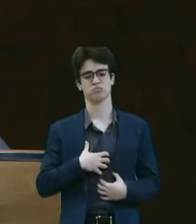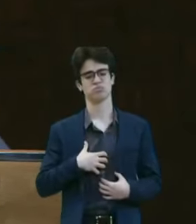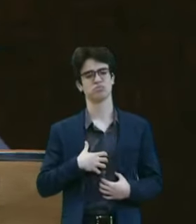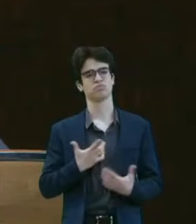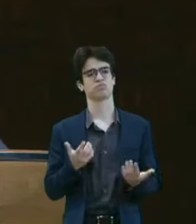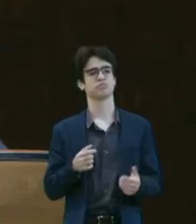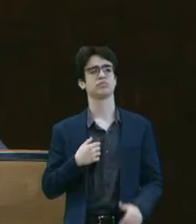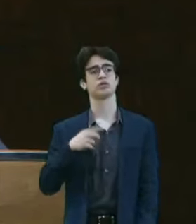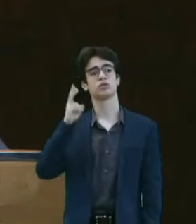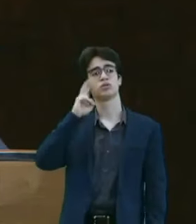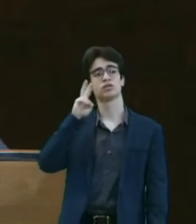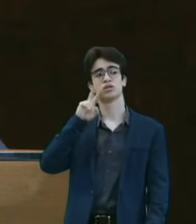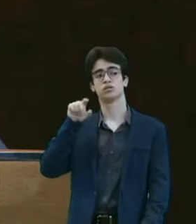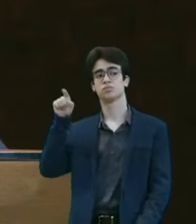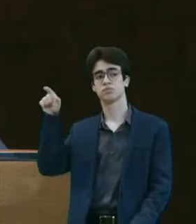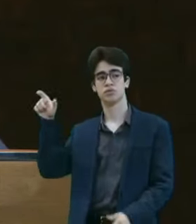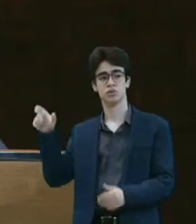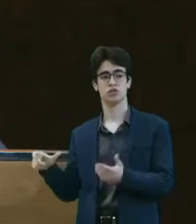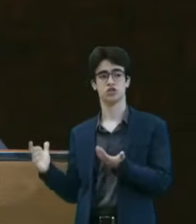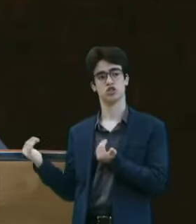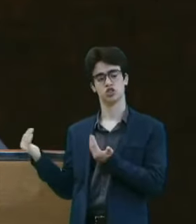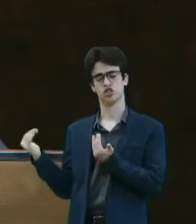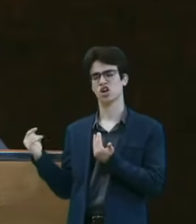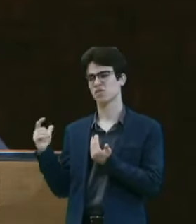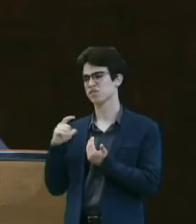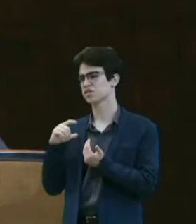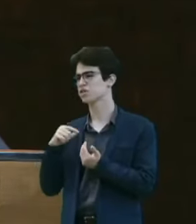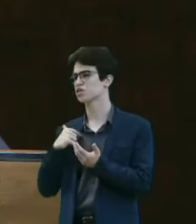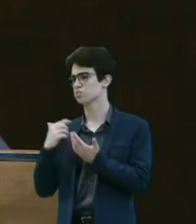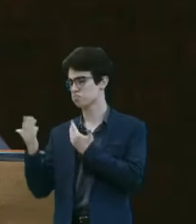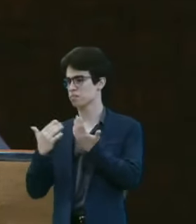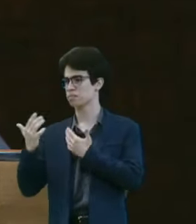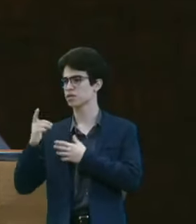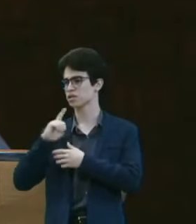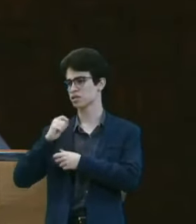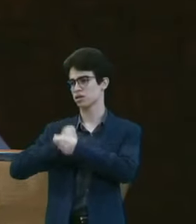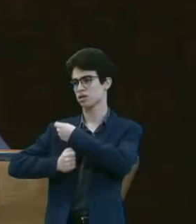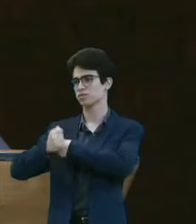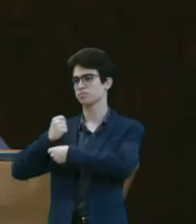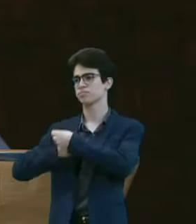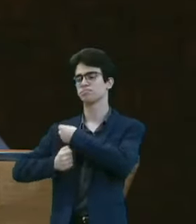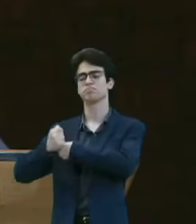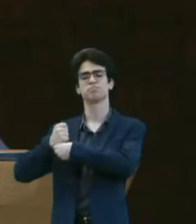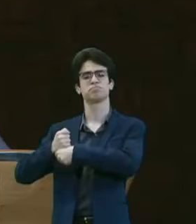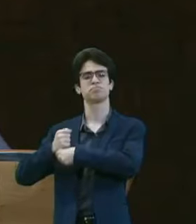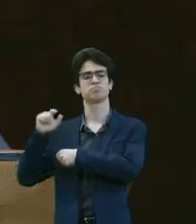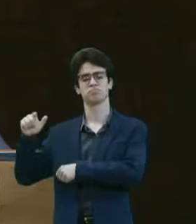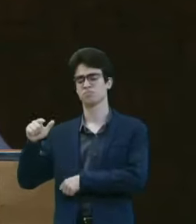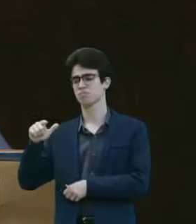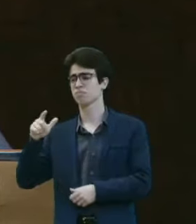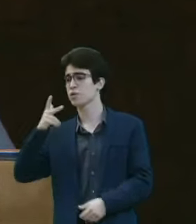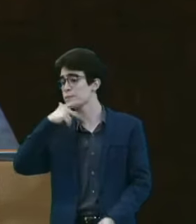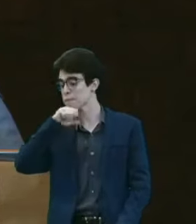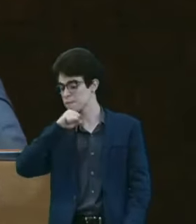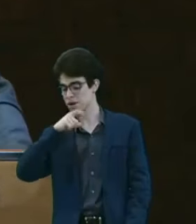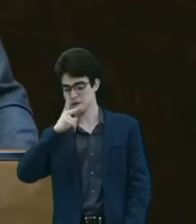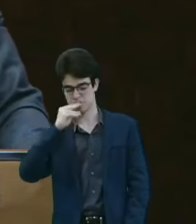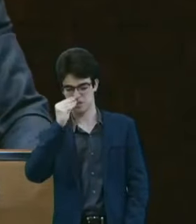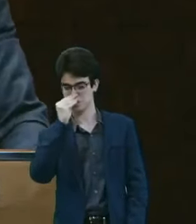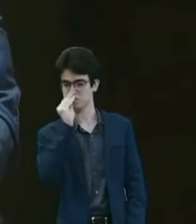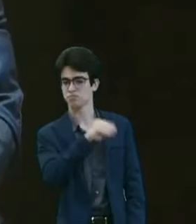Eu lembro de um jovem que eu atendi alguns anos atrás. Esse jovem tinha sido rejeitado pelo seu